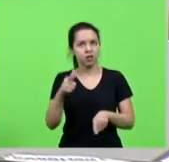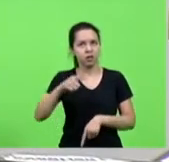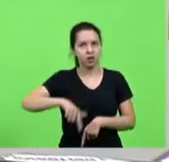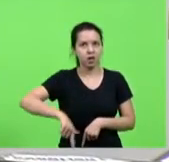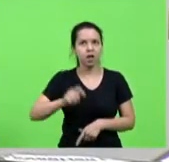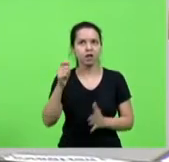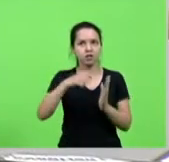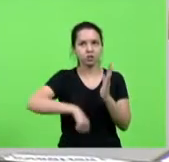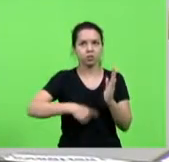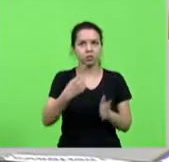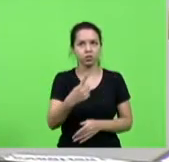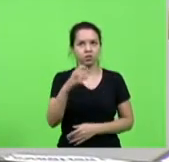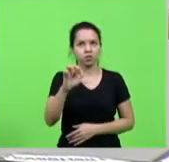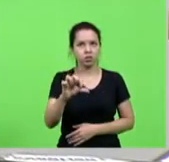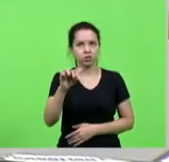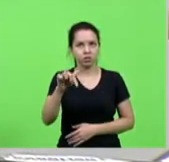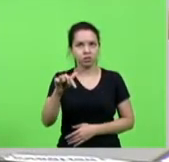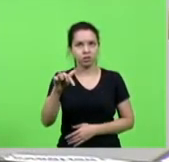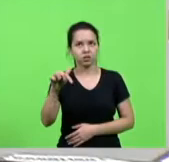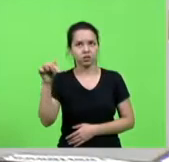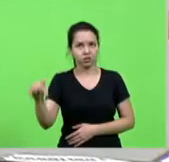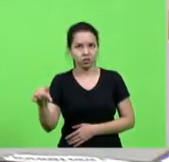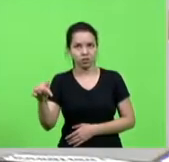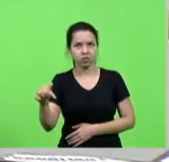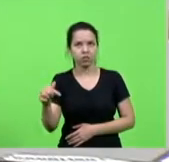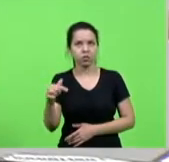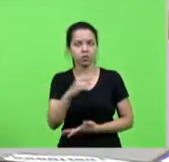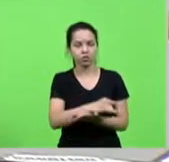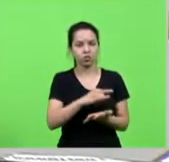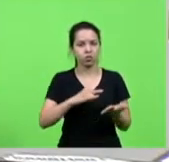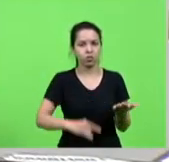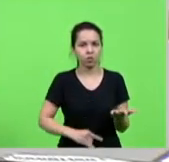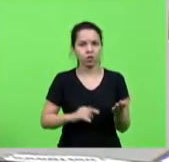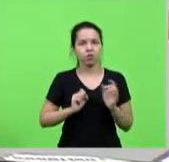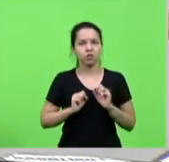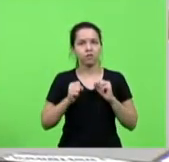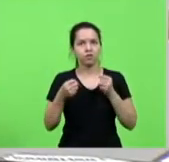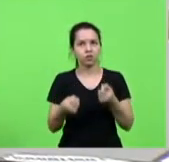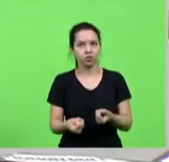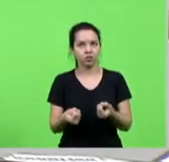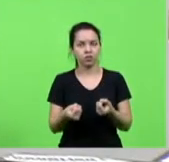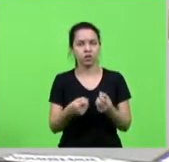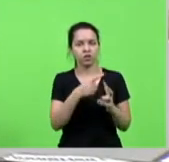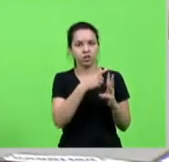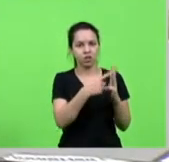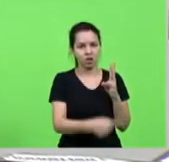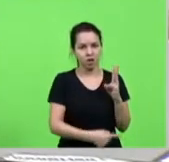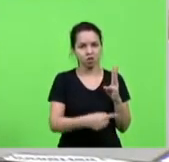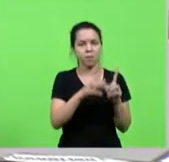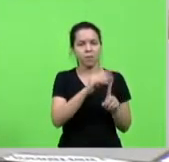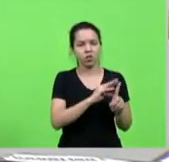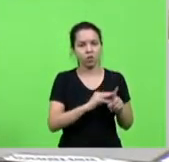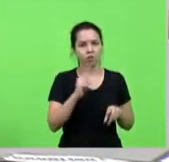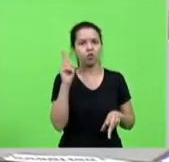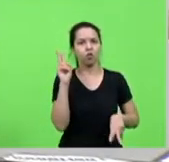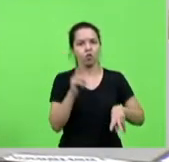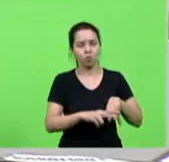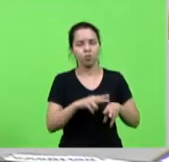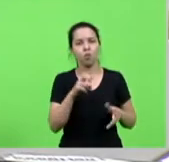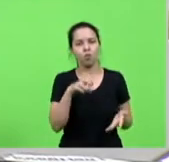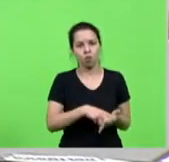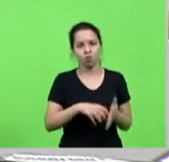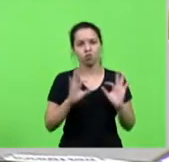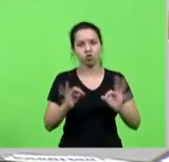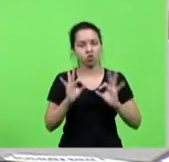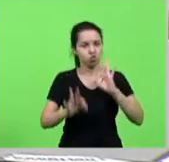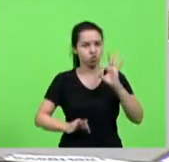em 1977 um documento em defesa de 3 pedófilos condenados. Então, senhor